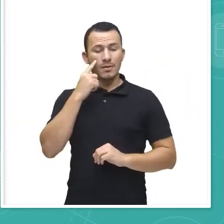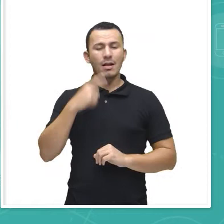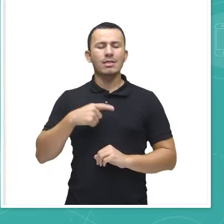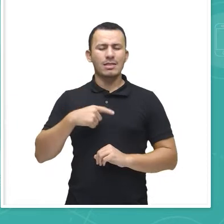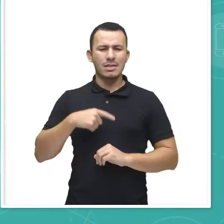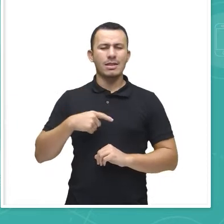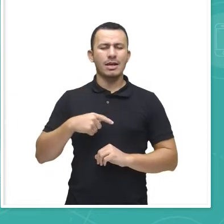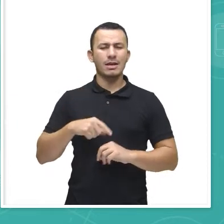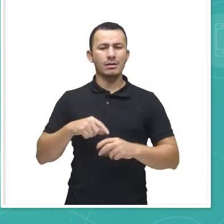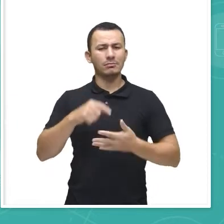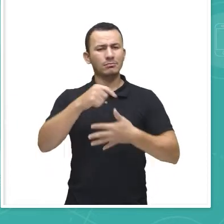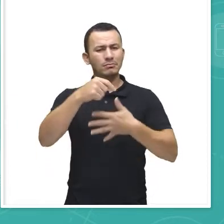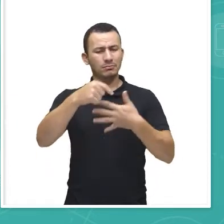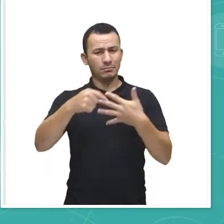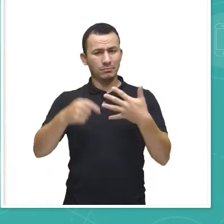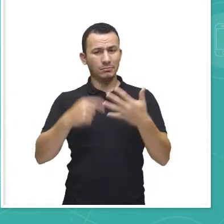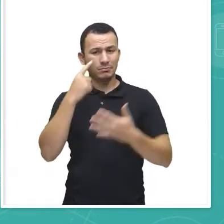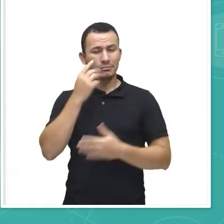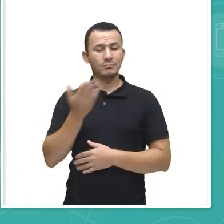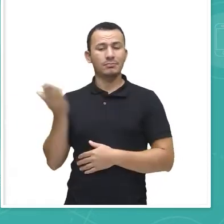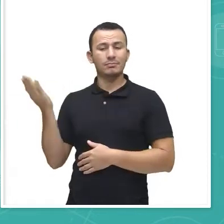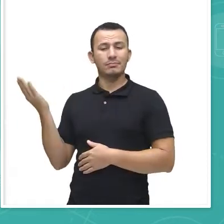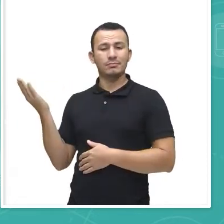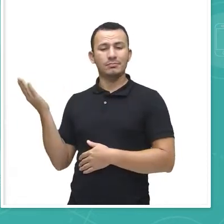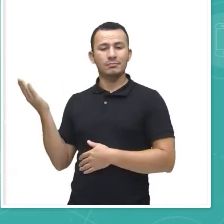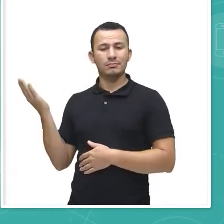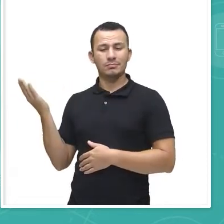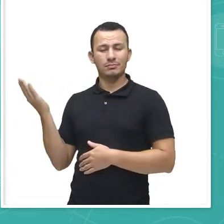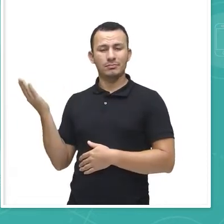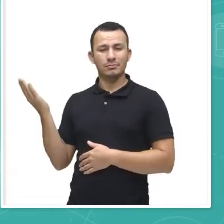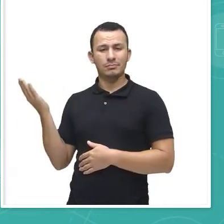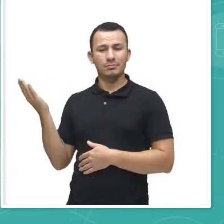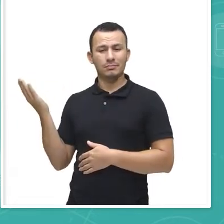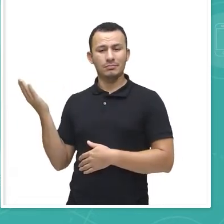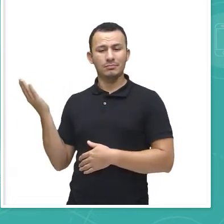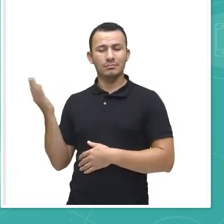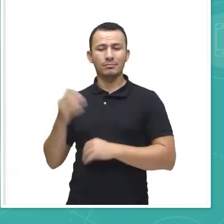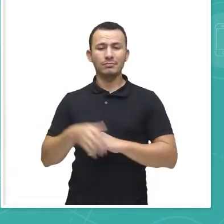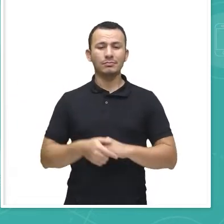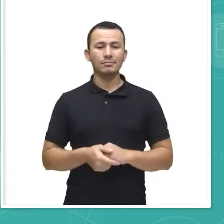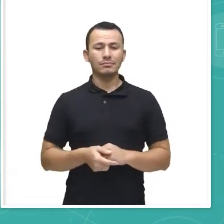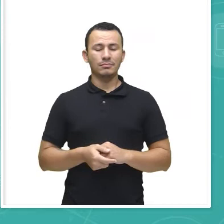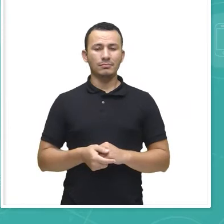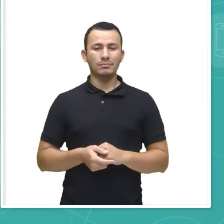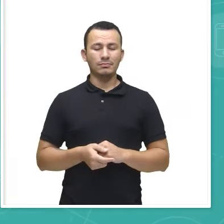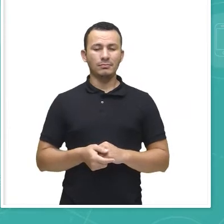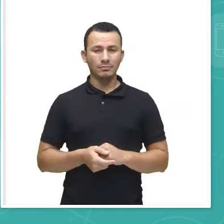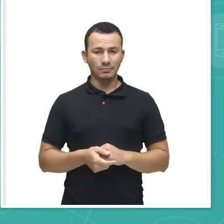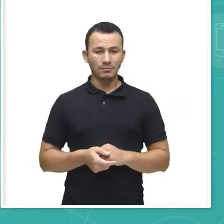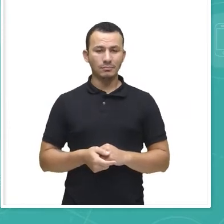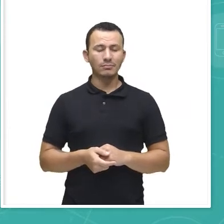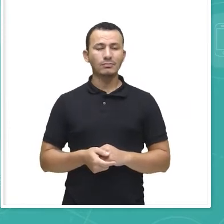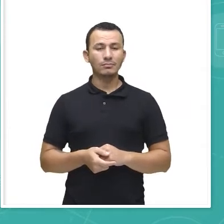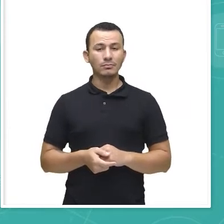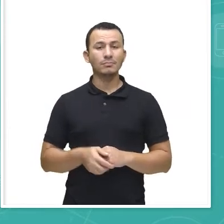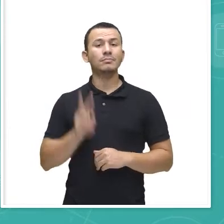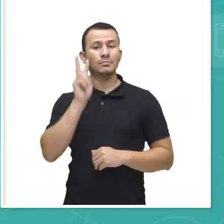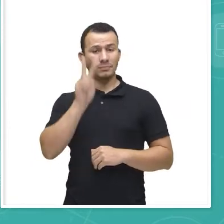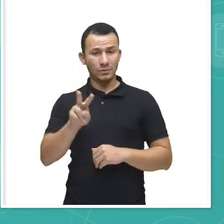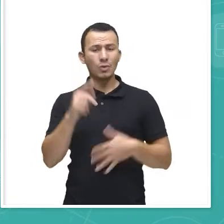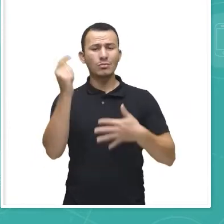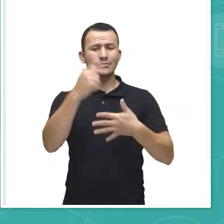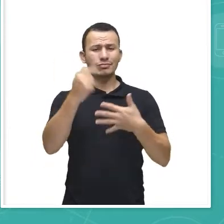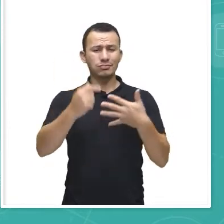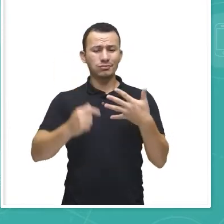aeróbica, a ginástica localizada, o jump, step, spinning, musculação e pilates. Esses